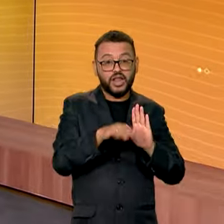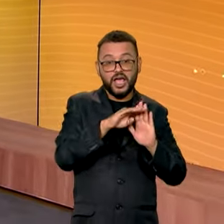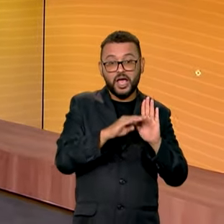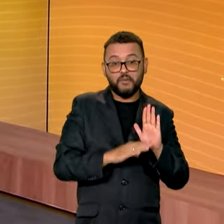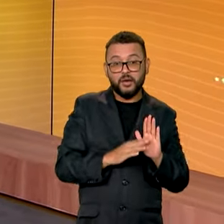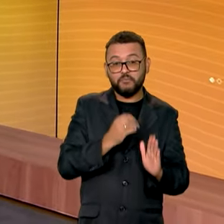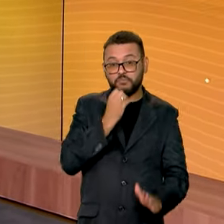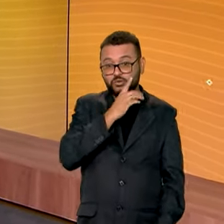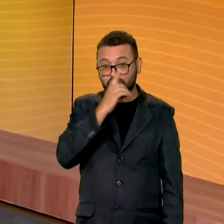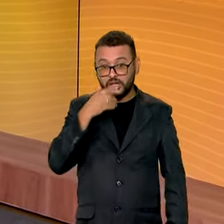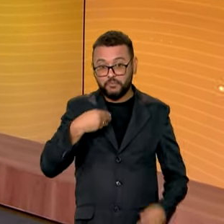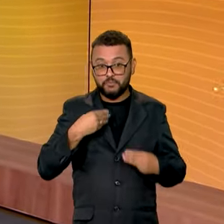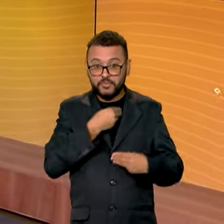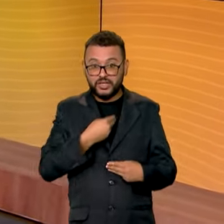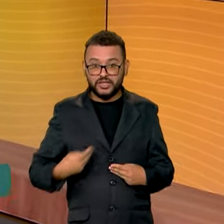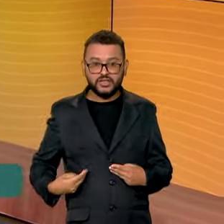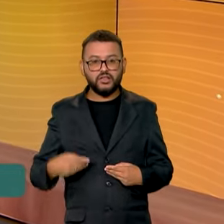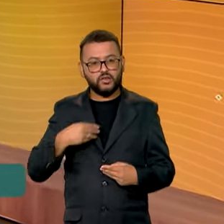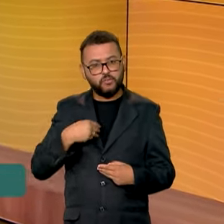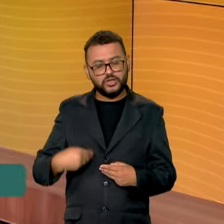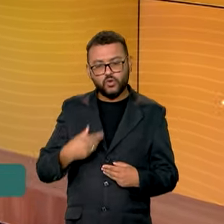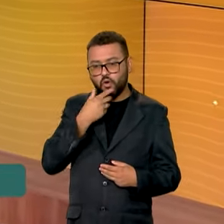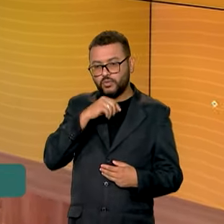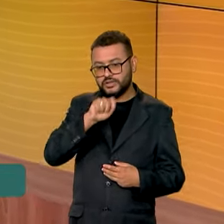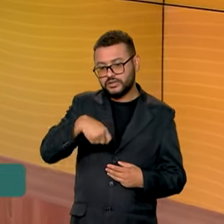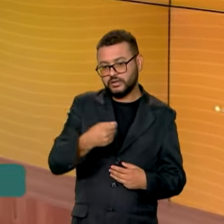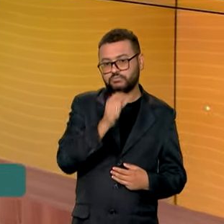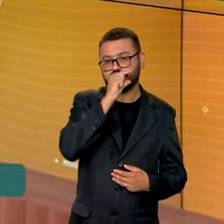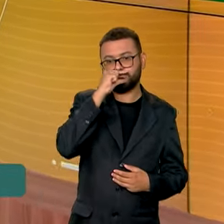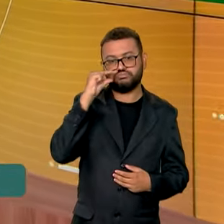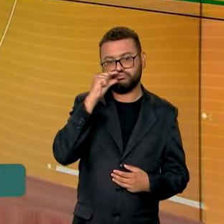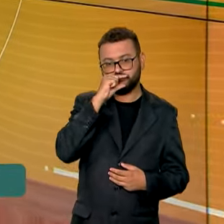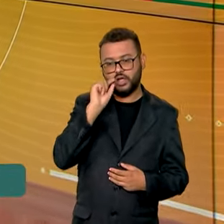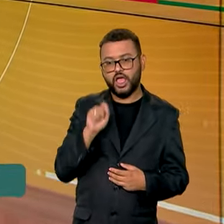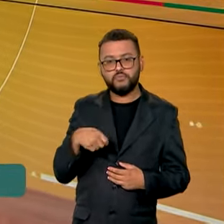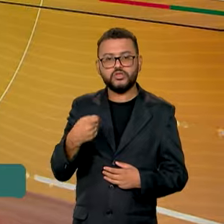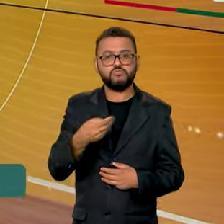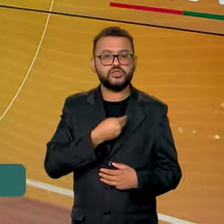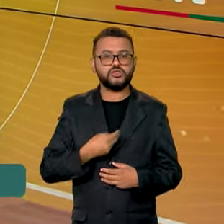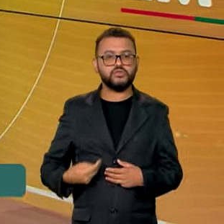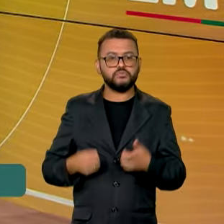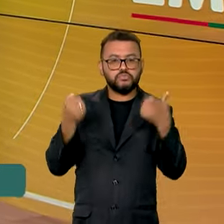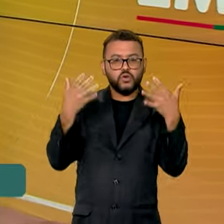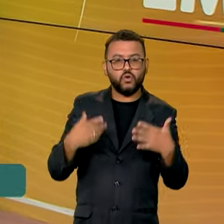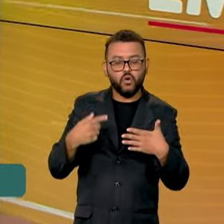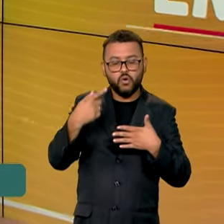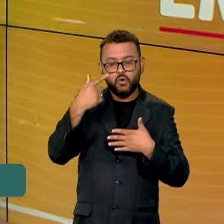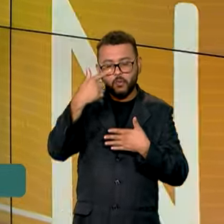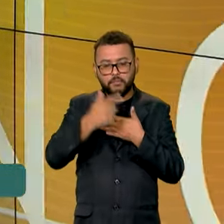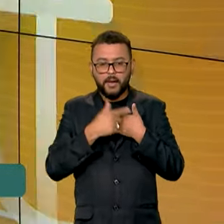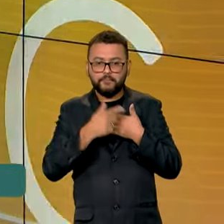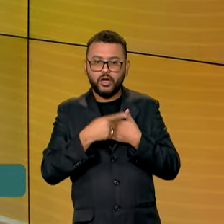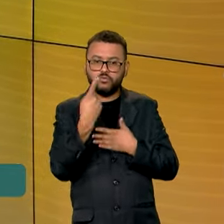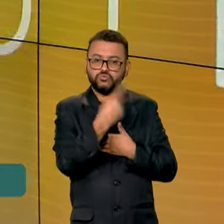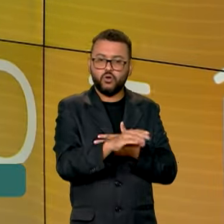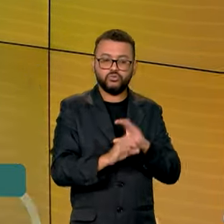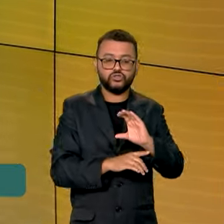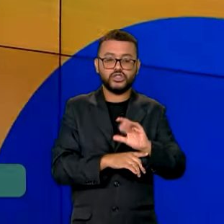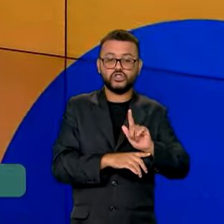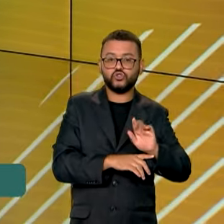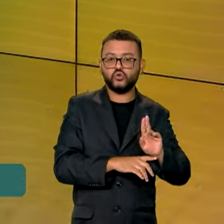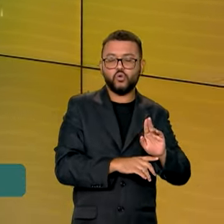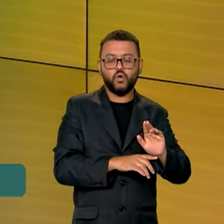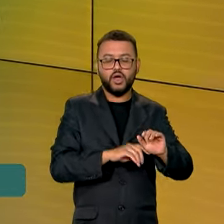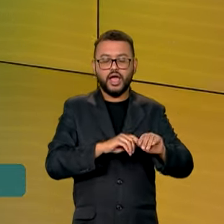da Controladoria Geral da União, Vinícius de Carvalho, falou sobre o papel da instituição, que é responsável por